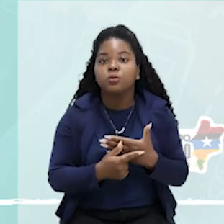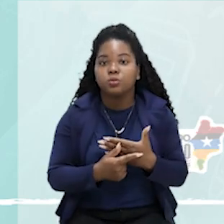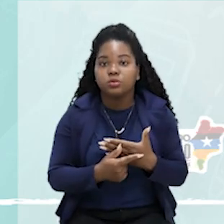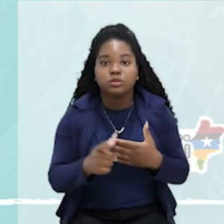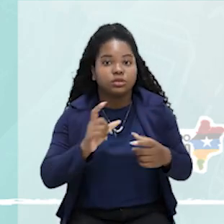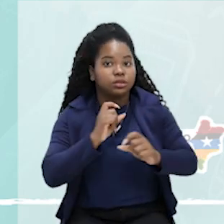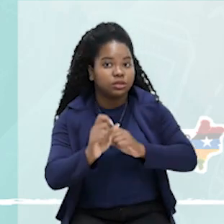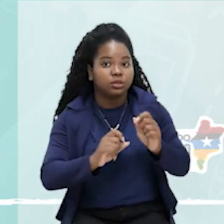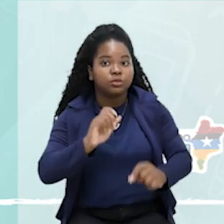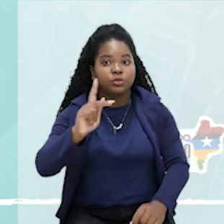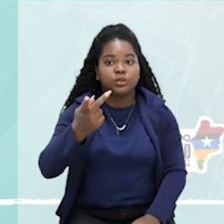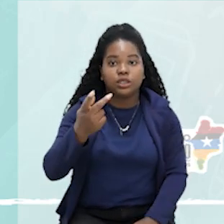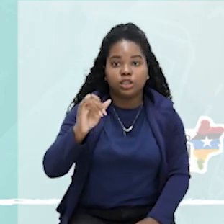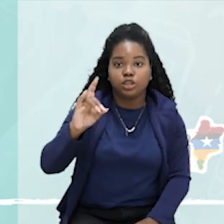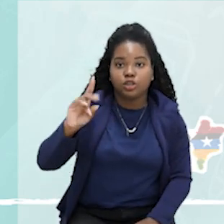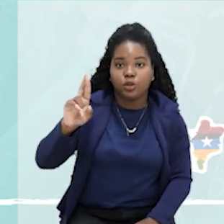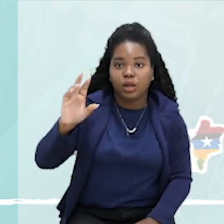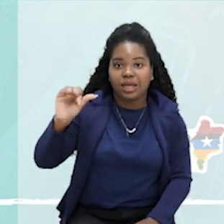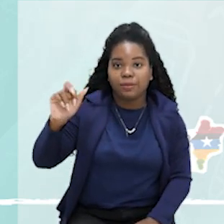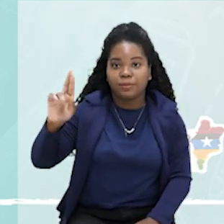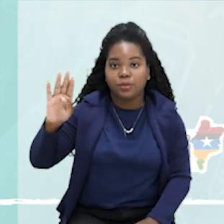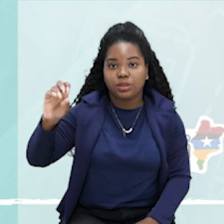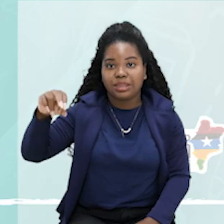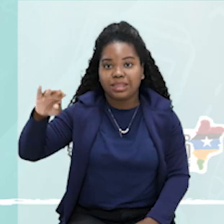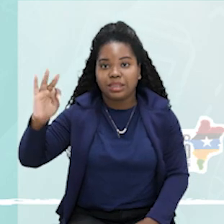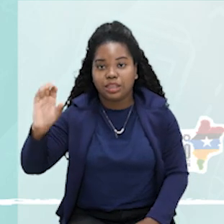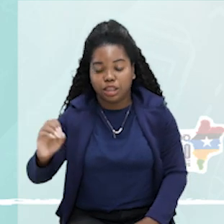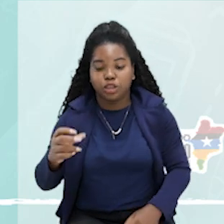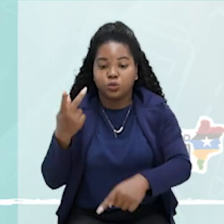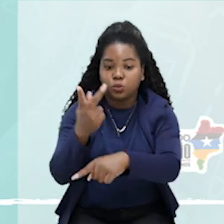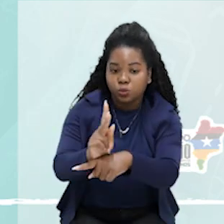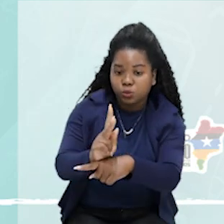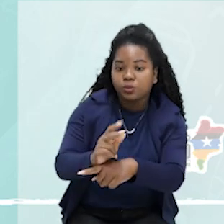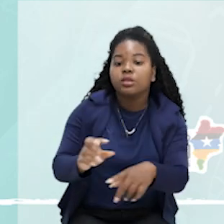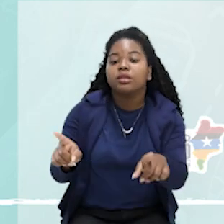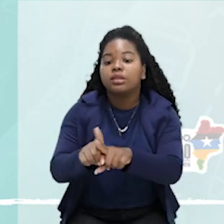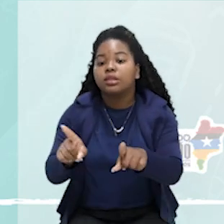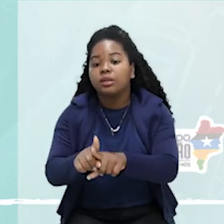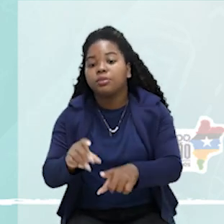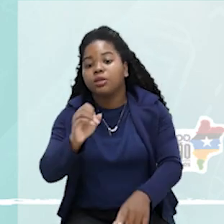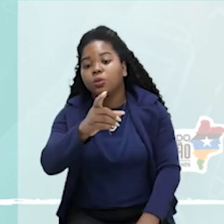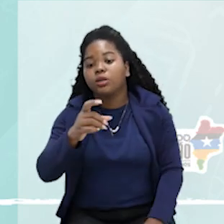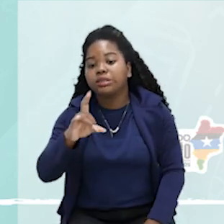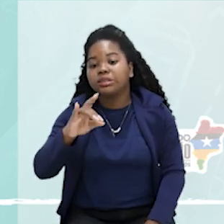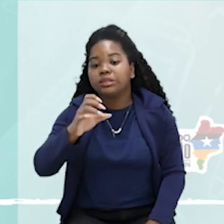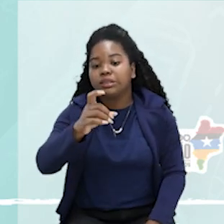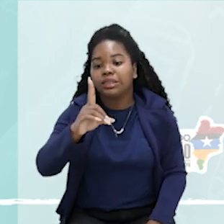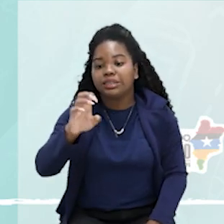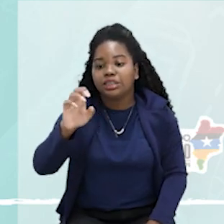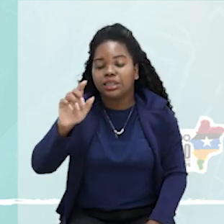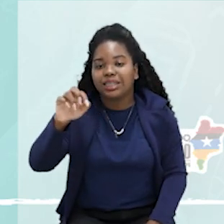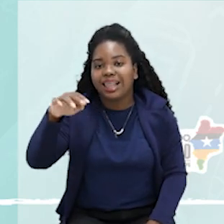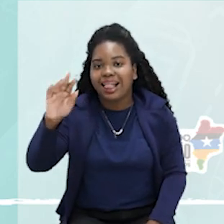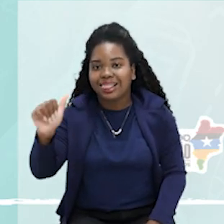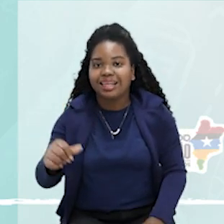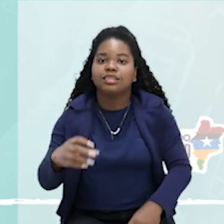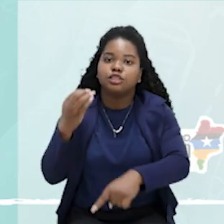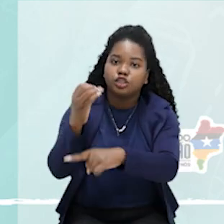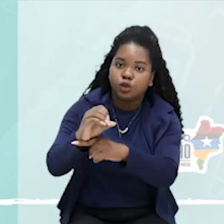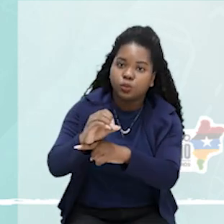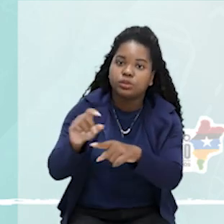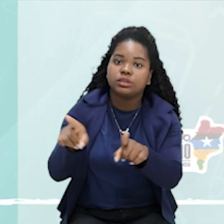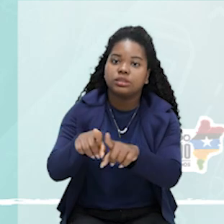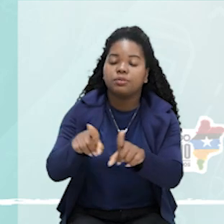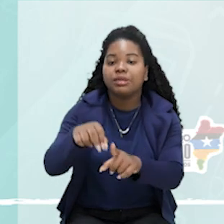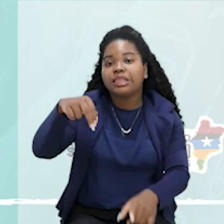os hidrocarbonetos nós temos os as funções oxigenadas as funções nitrogenadas